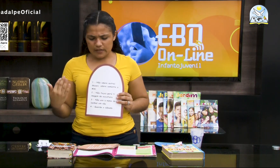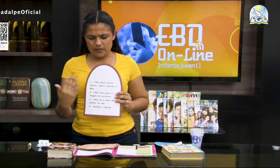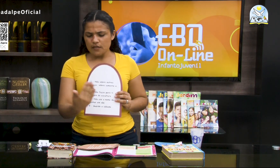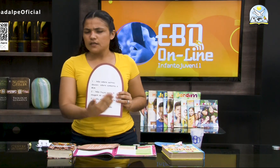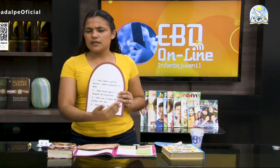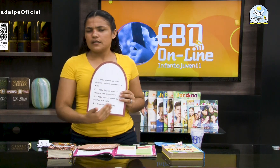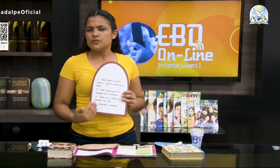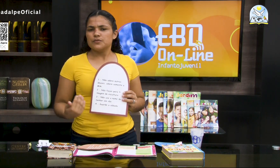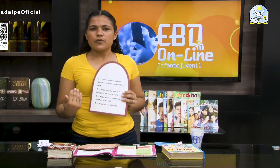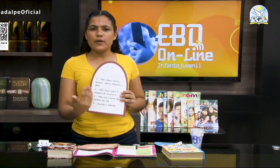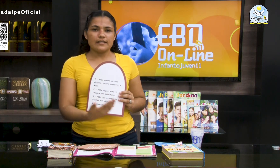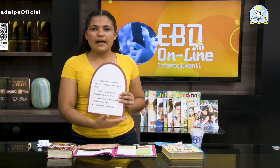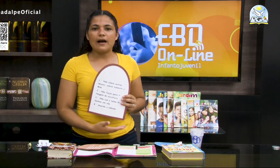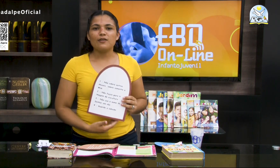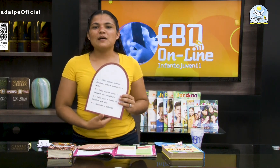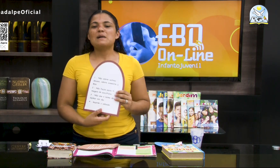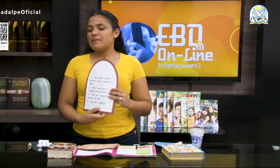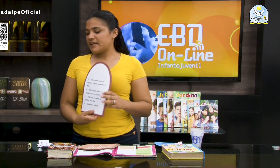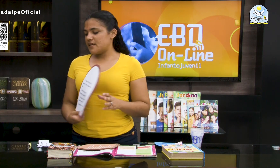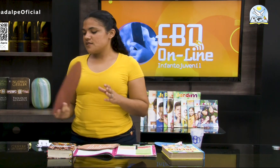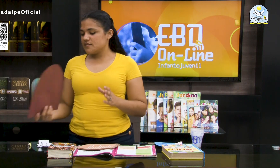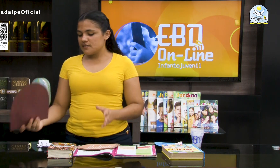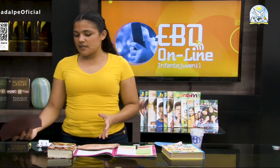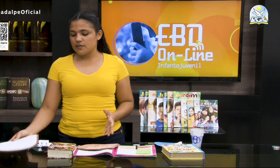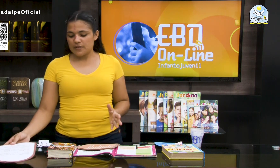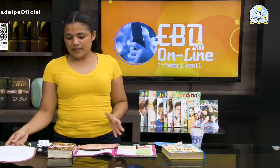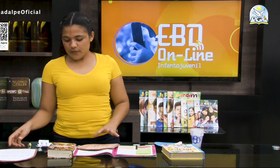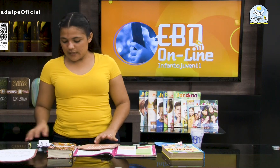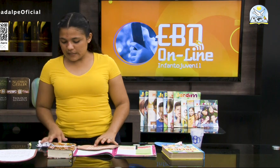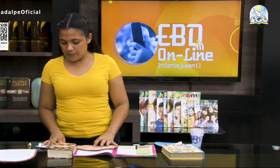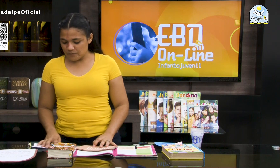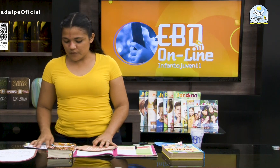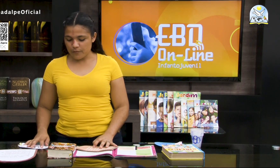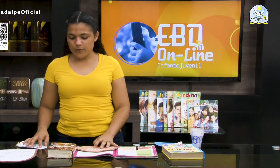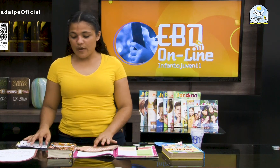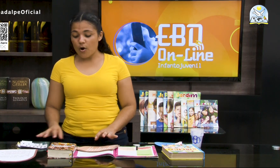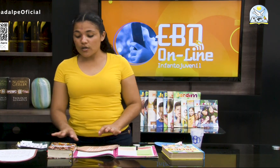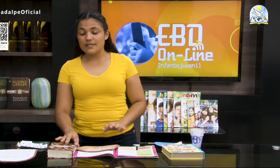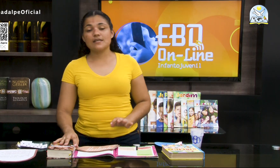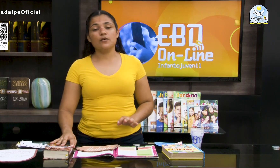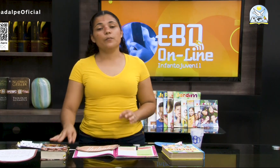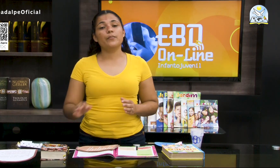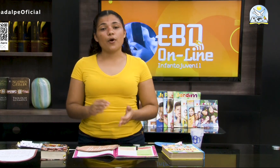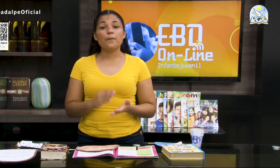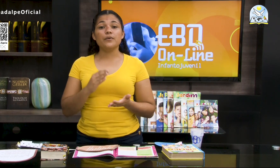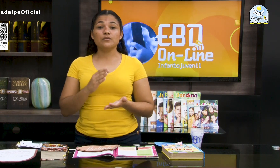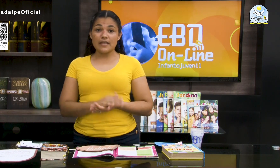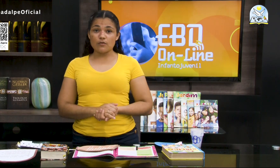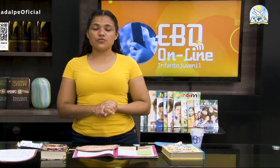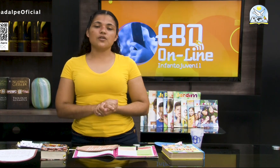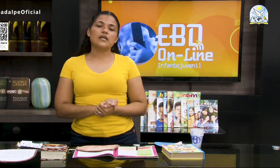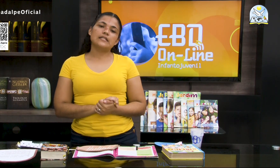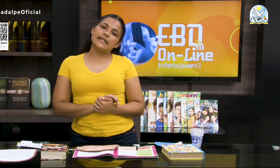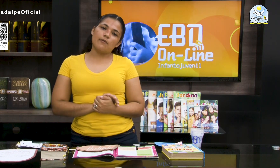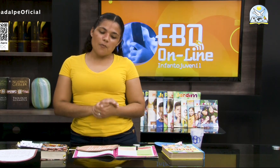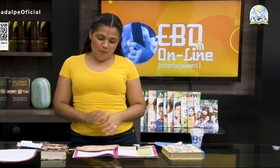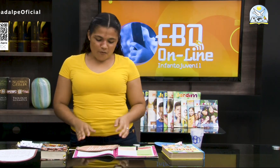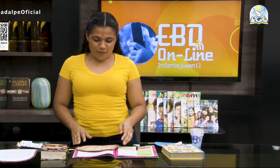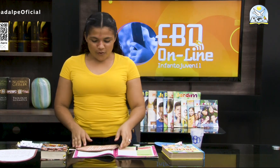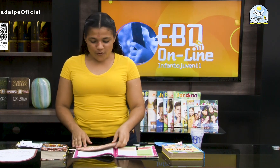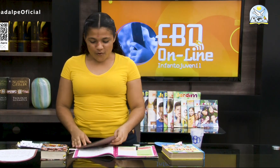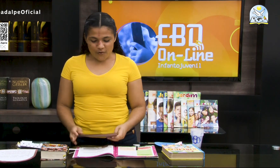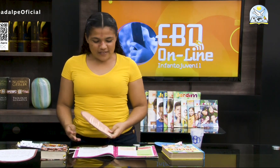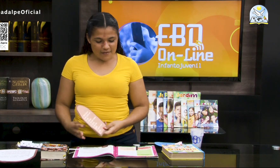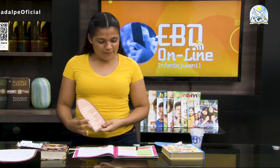com ele no decorrer da aula para que eles entendam que aquilo ali foi uma ordem que o próprio Deus deu ao